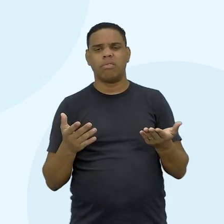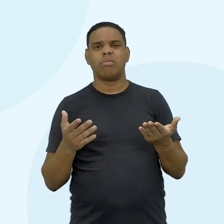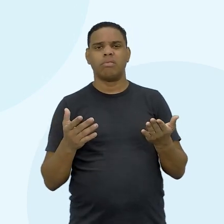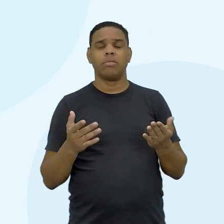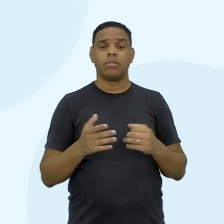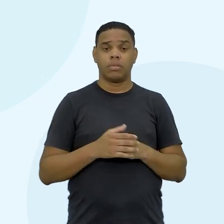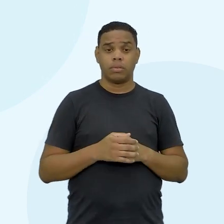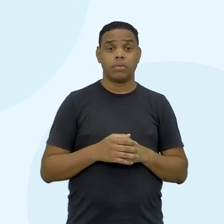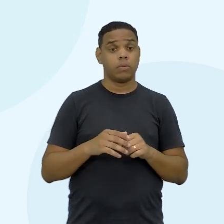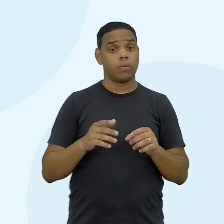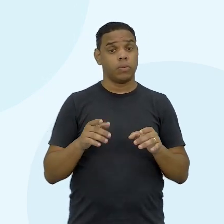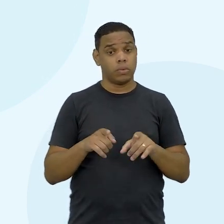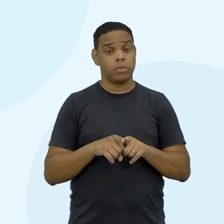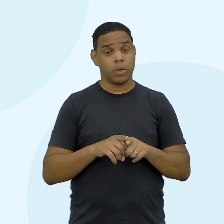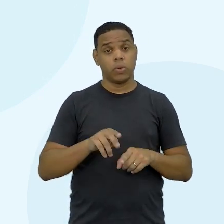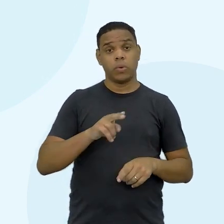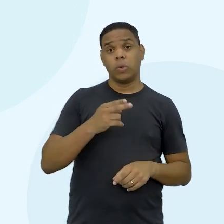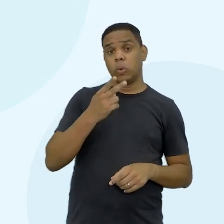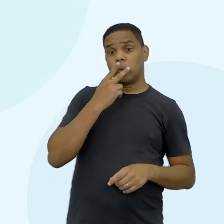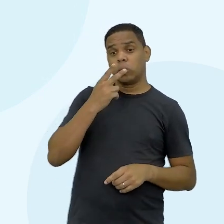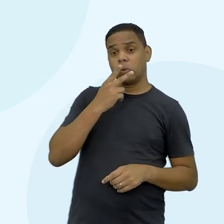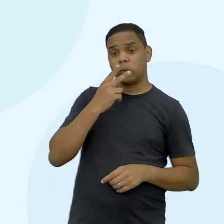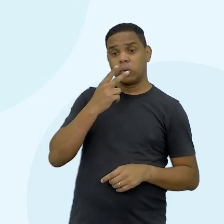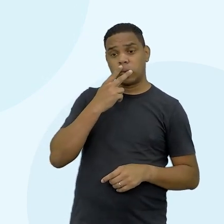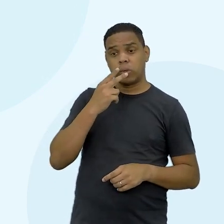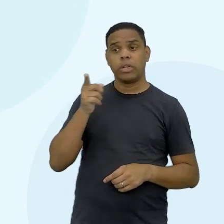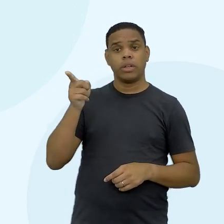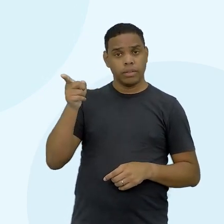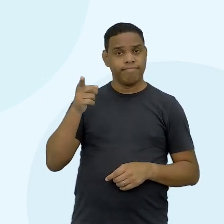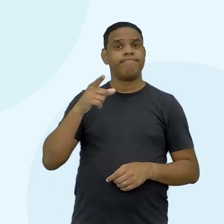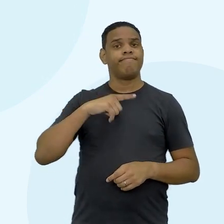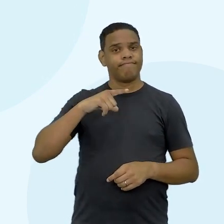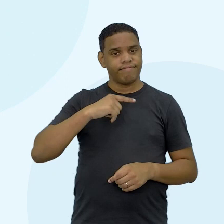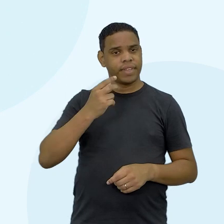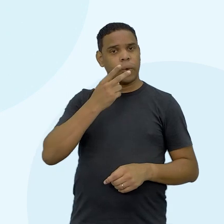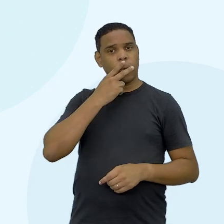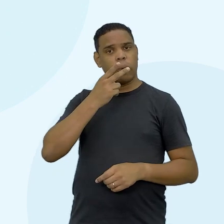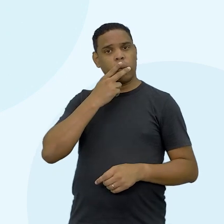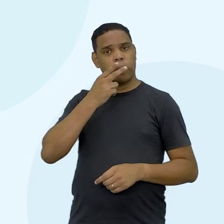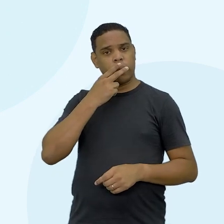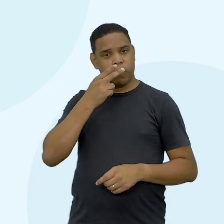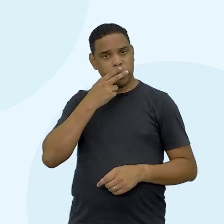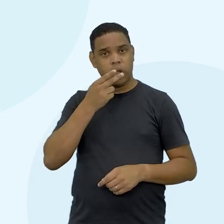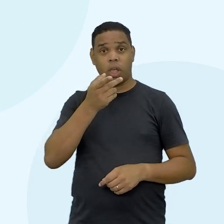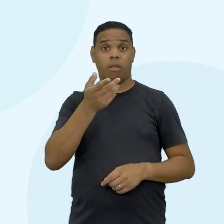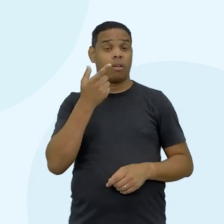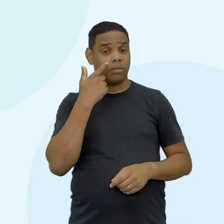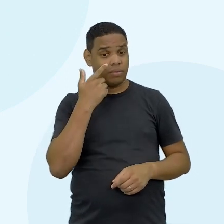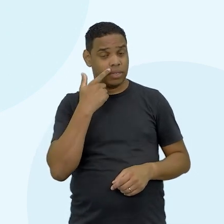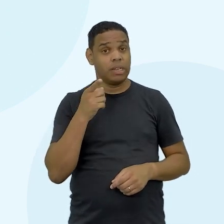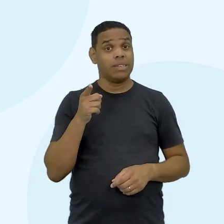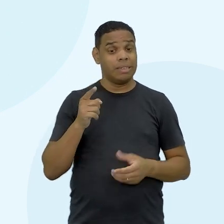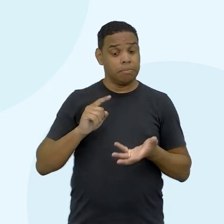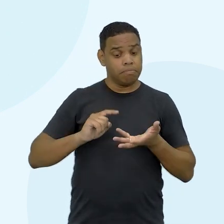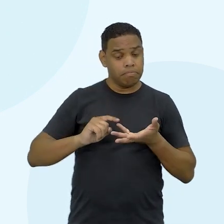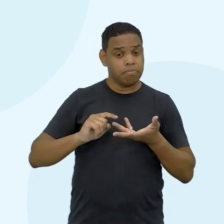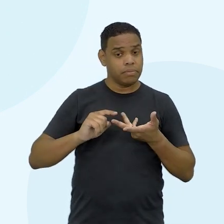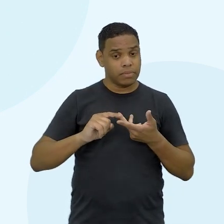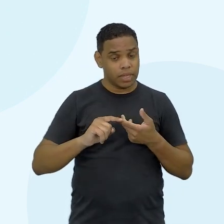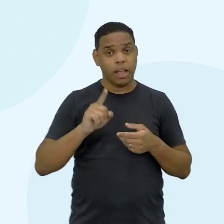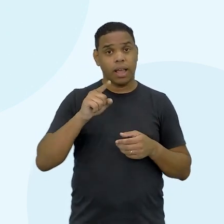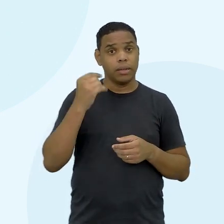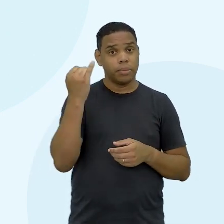aí, olha, né? Do uso, né? Do cigarro, por ela ser fumante. Então, olha só, né? Isso, né, são